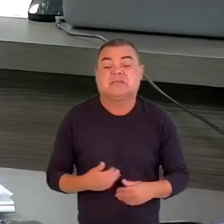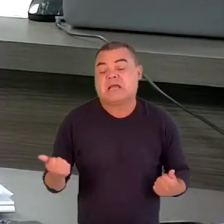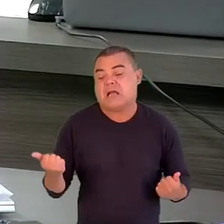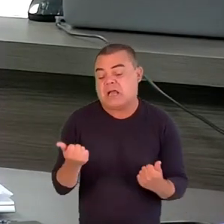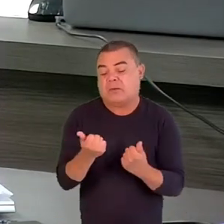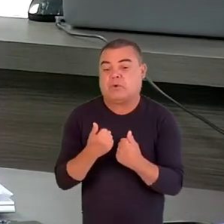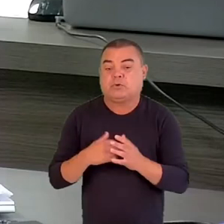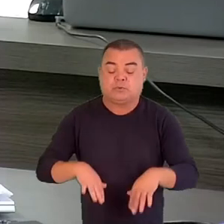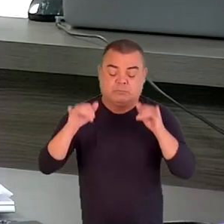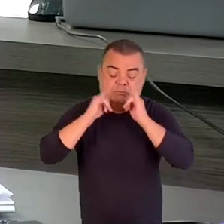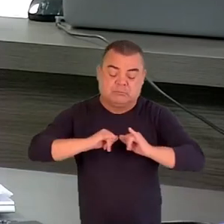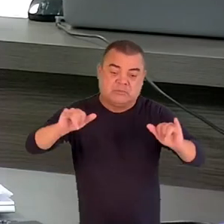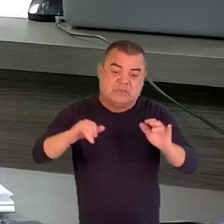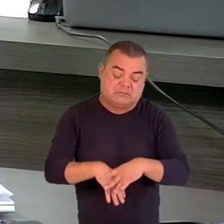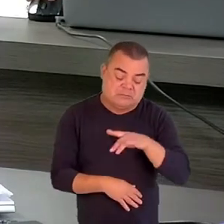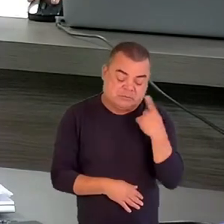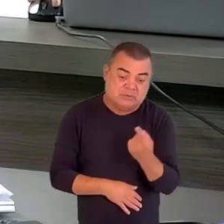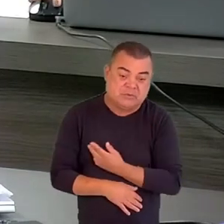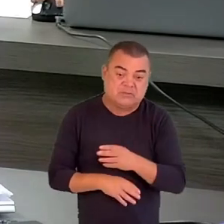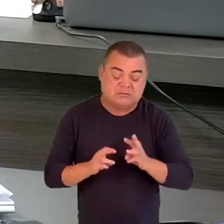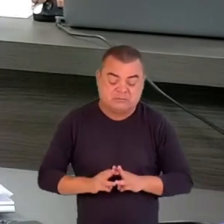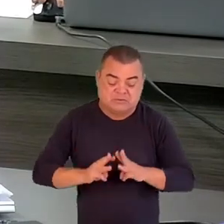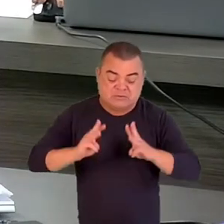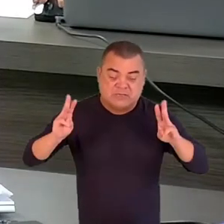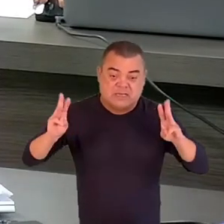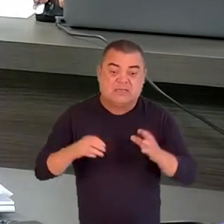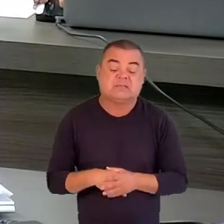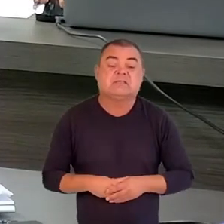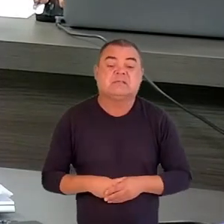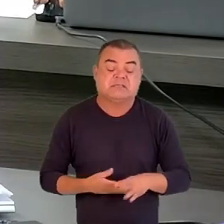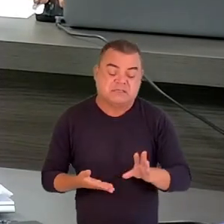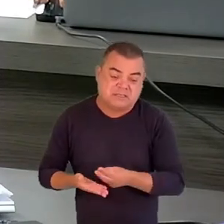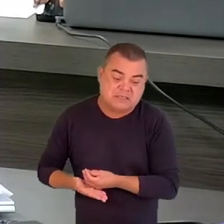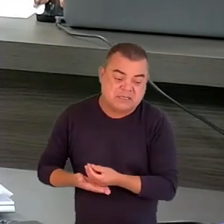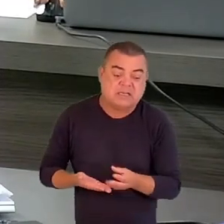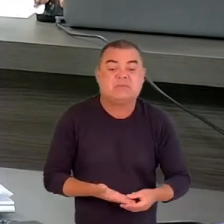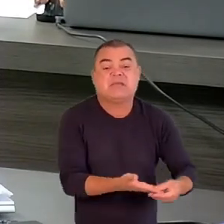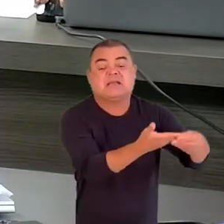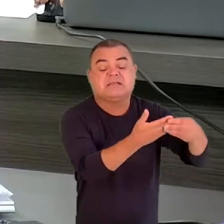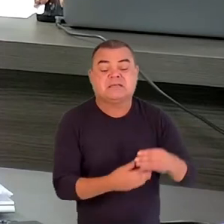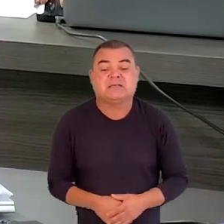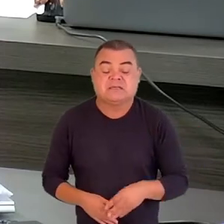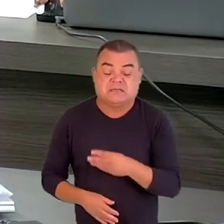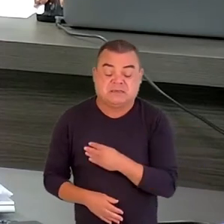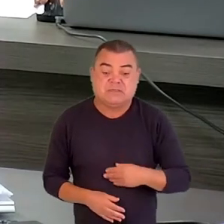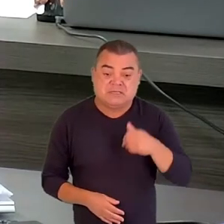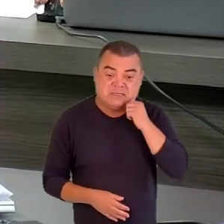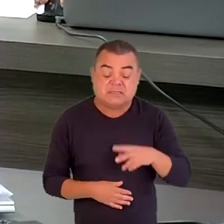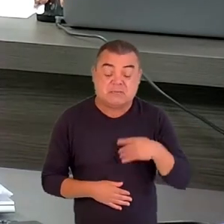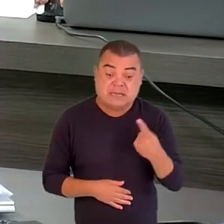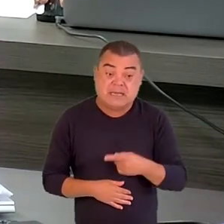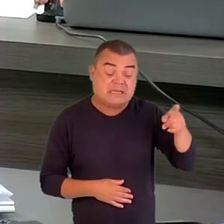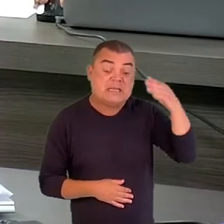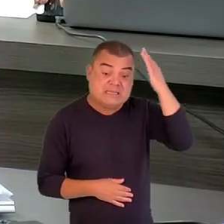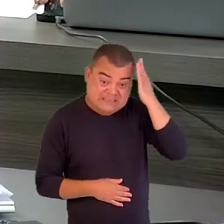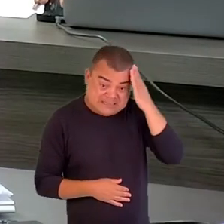seja publicada no nosso site e encaminhada, senhor presidente, à ministra, para que ela tome conhecimento da nossa